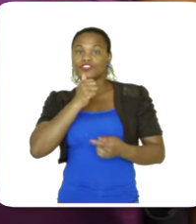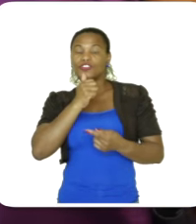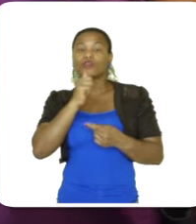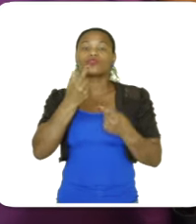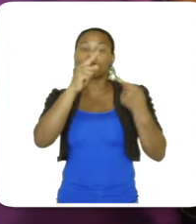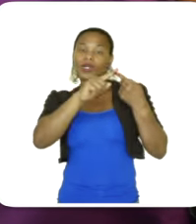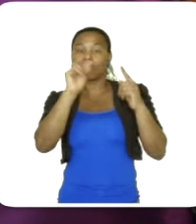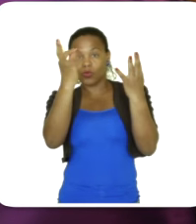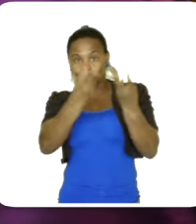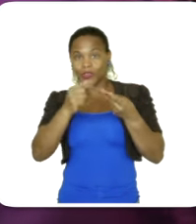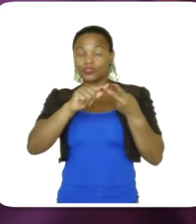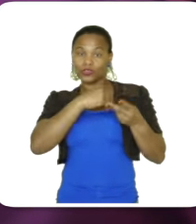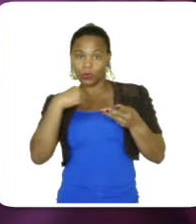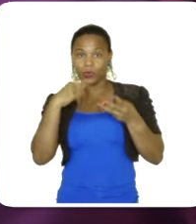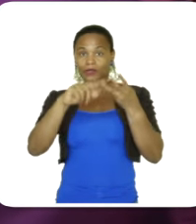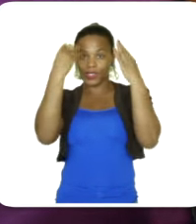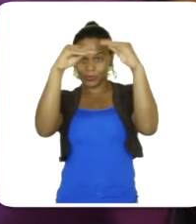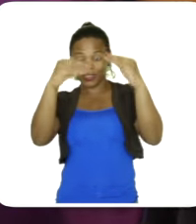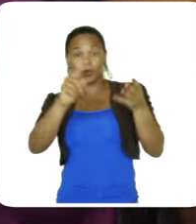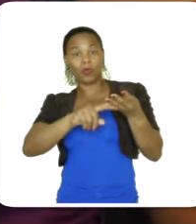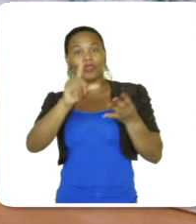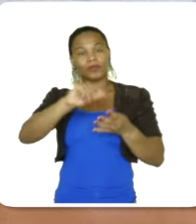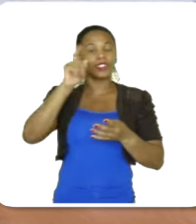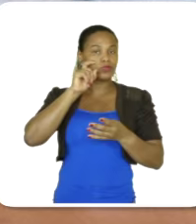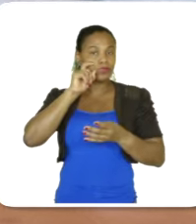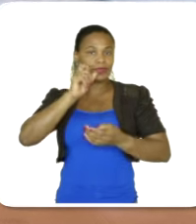Decisão sobre economia, saúde, educação e segurança.